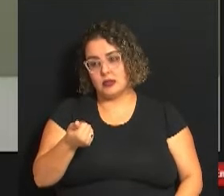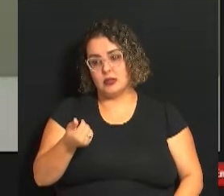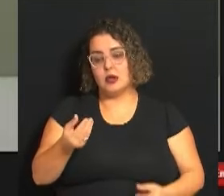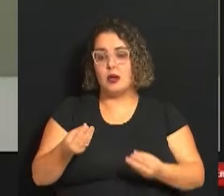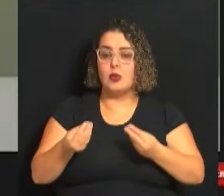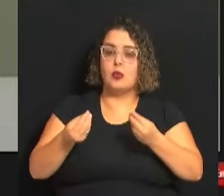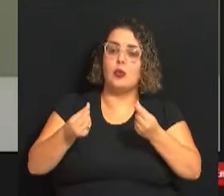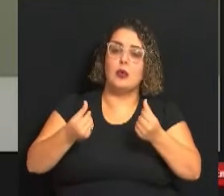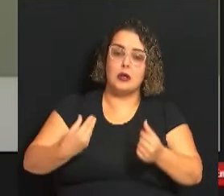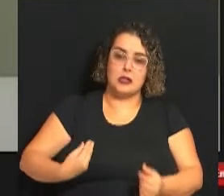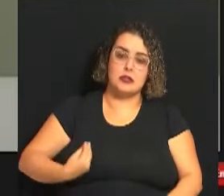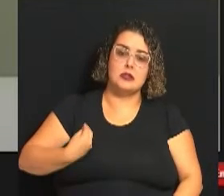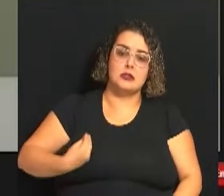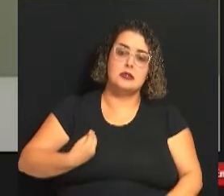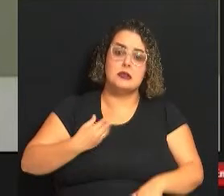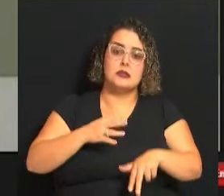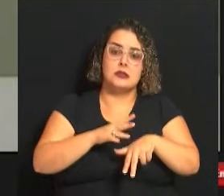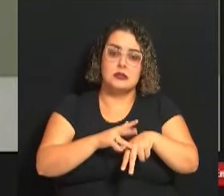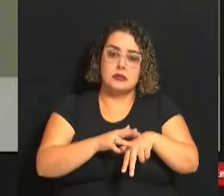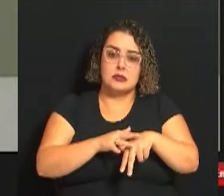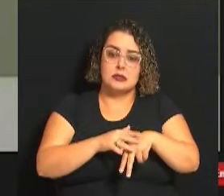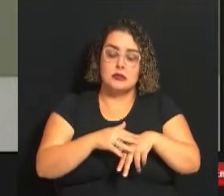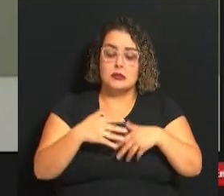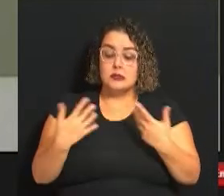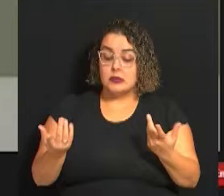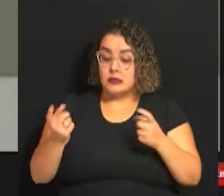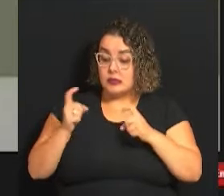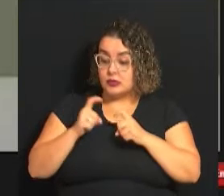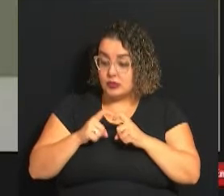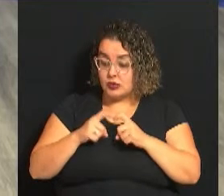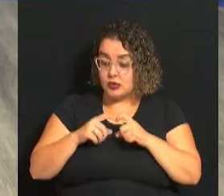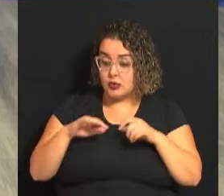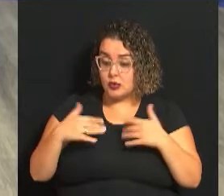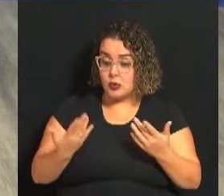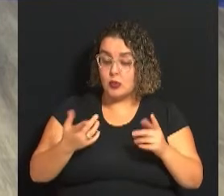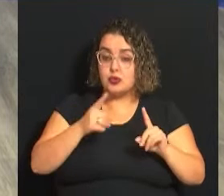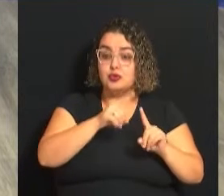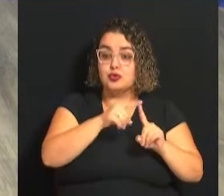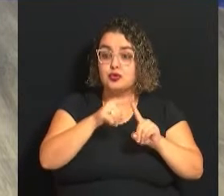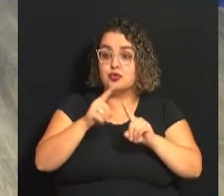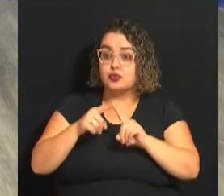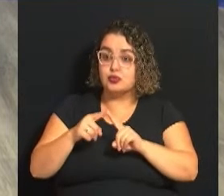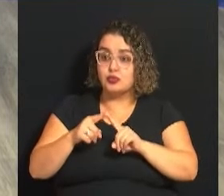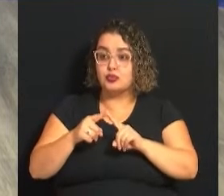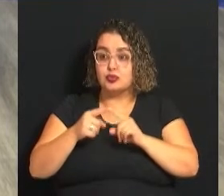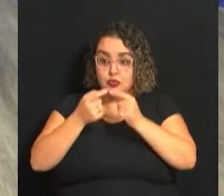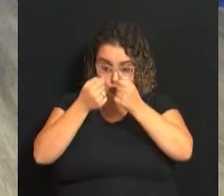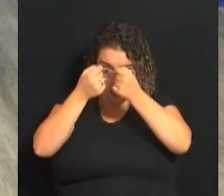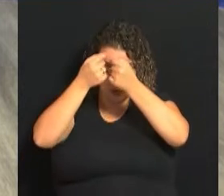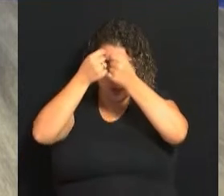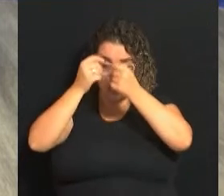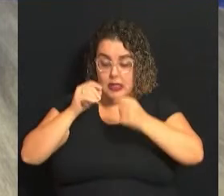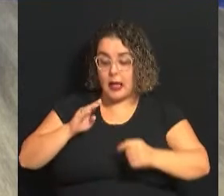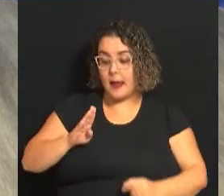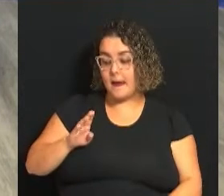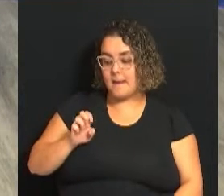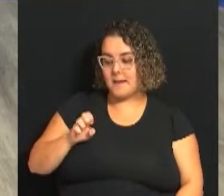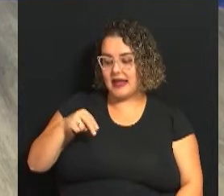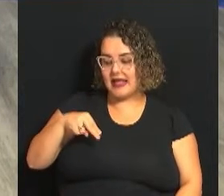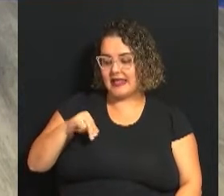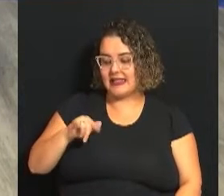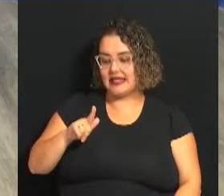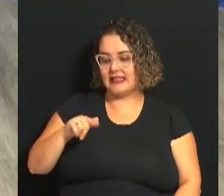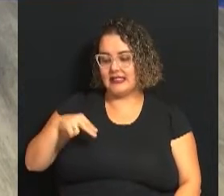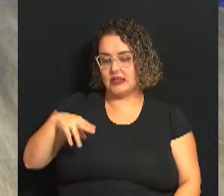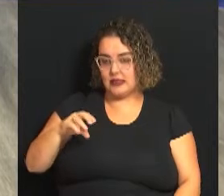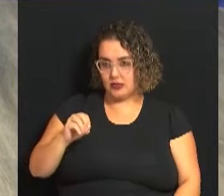de vida desses pacientes. E, doutor, e quando esse tipo de tumor ele é benigno? Tem como ele é